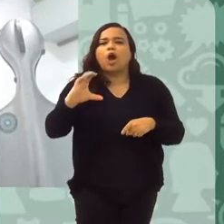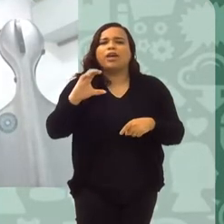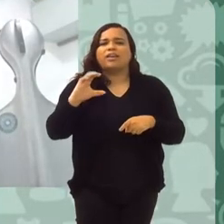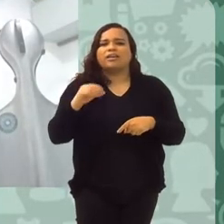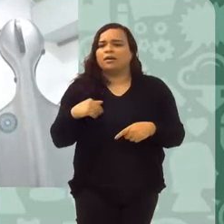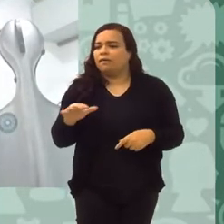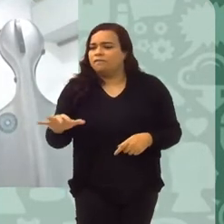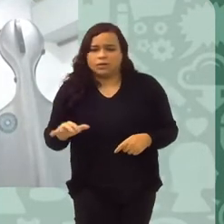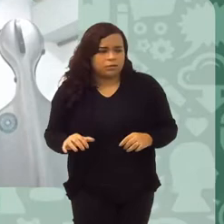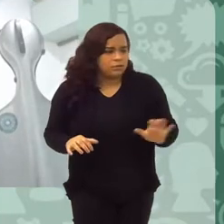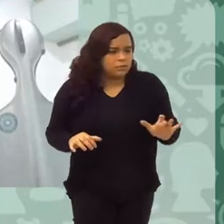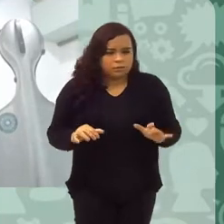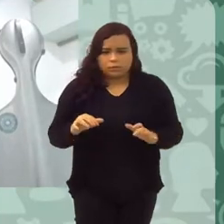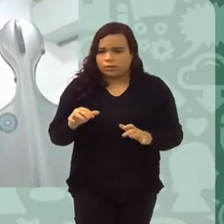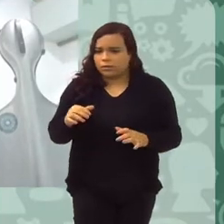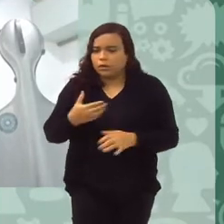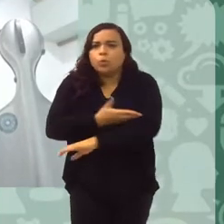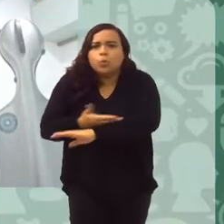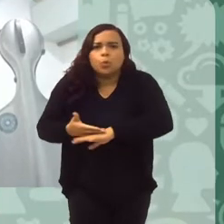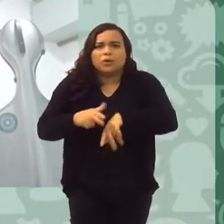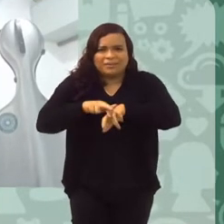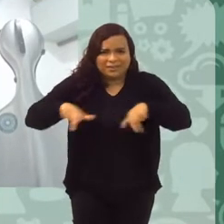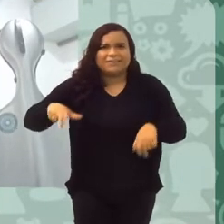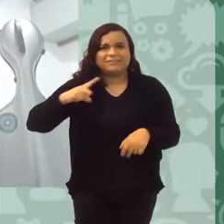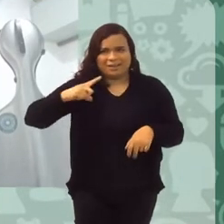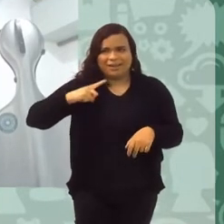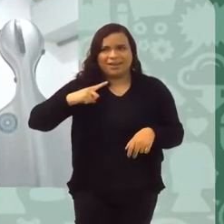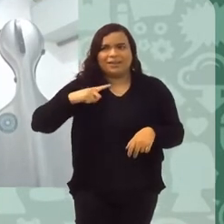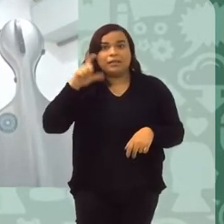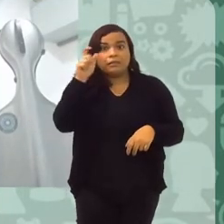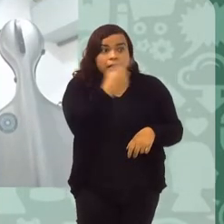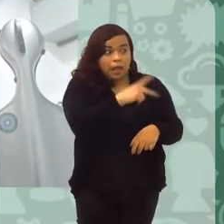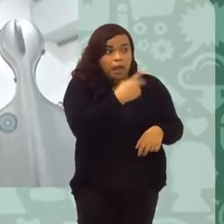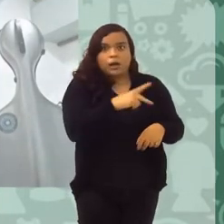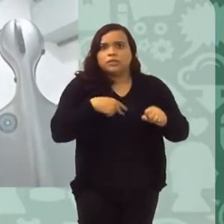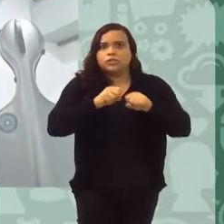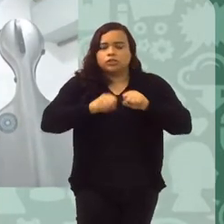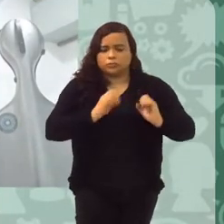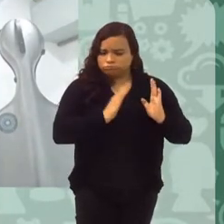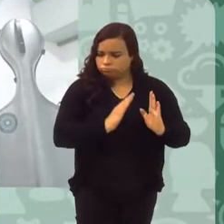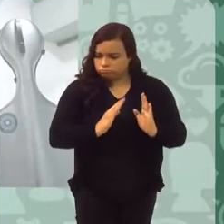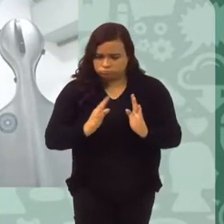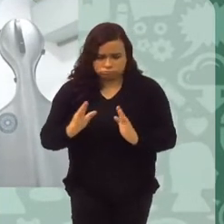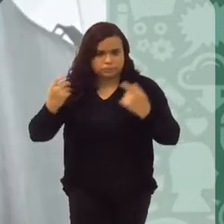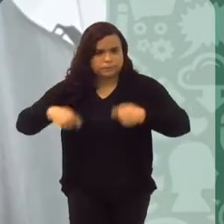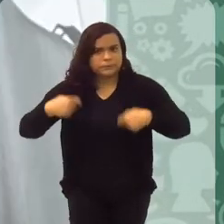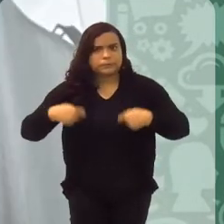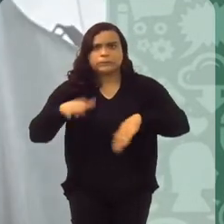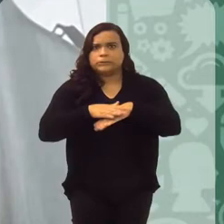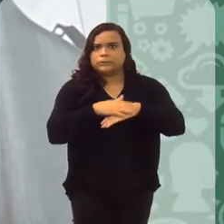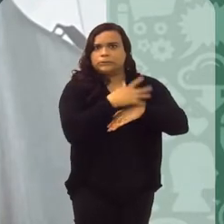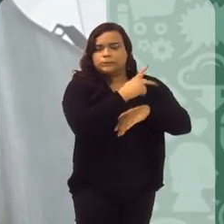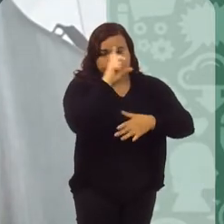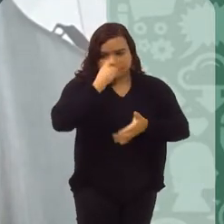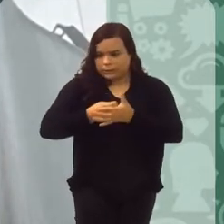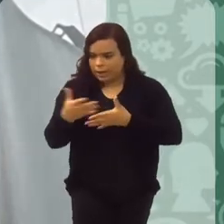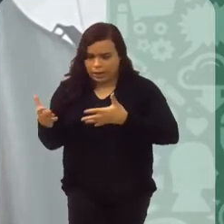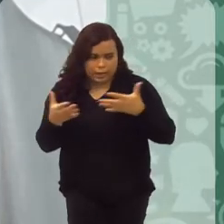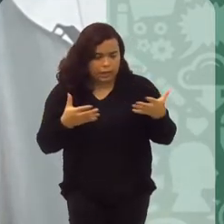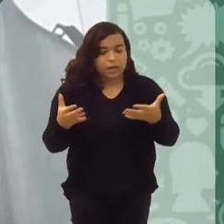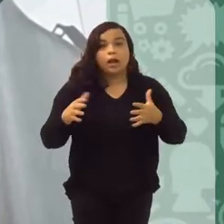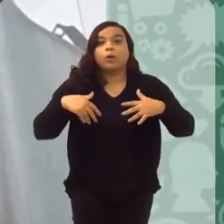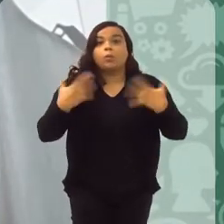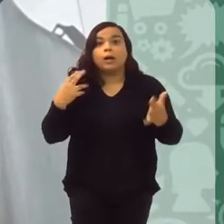com toque também, né? Então, assim, ela queria tudo muito sistematizado. Então, quando ela entrou no